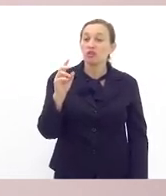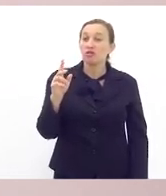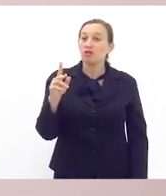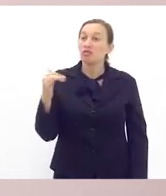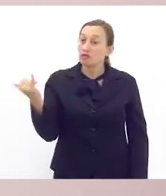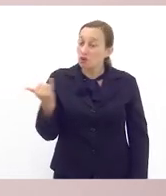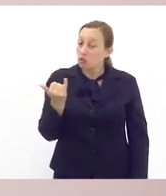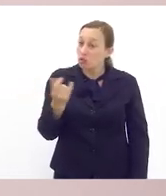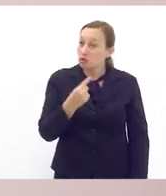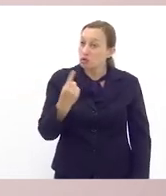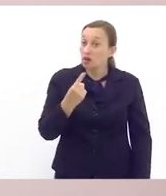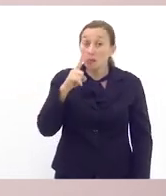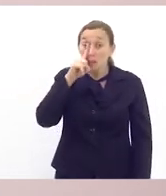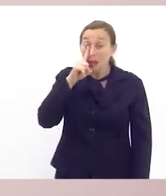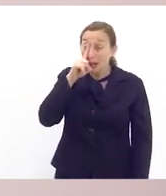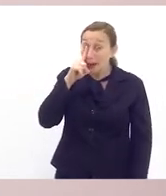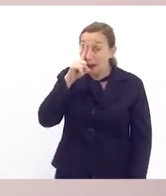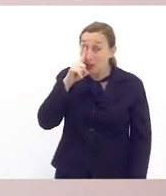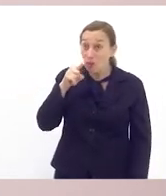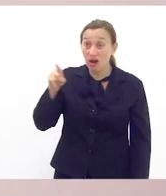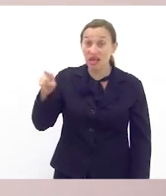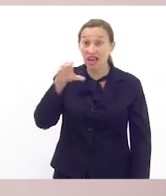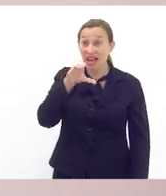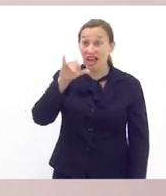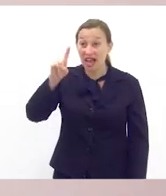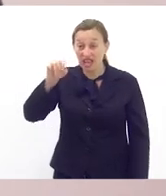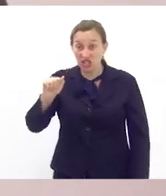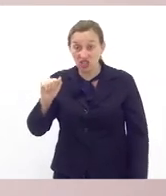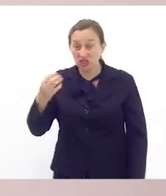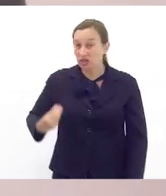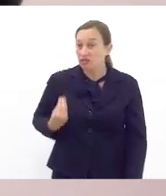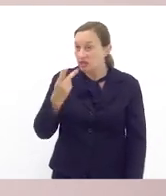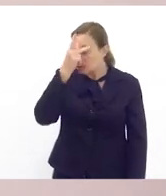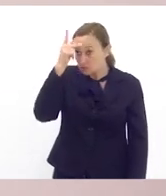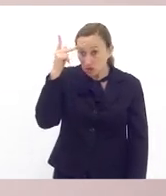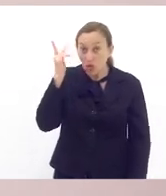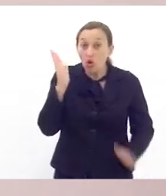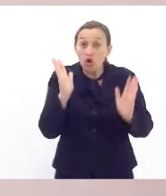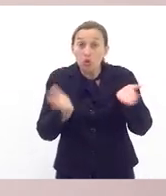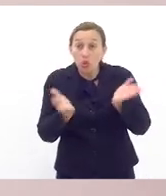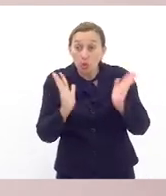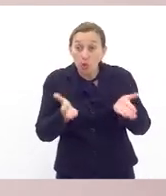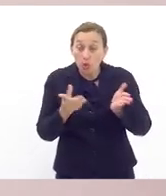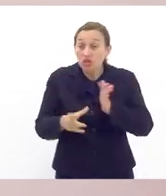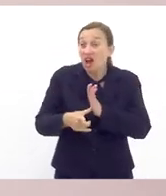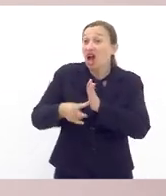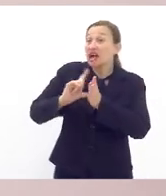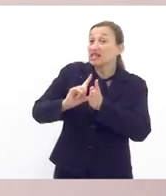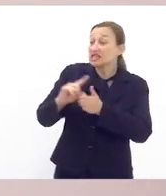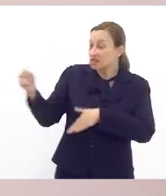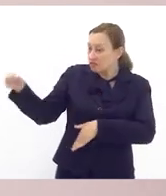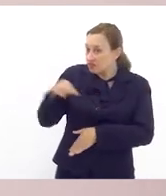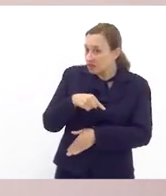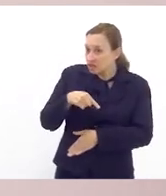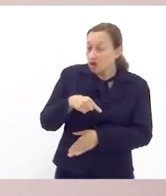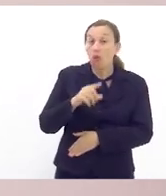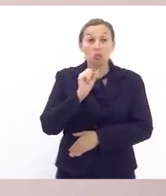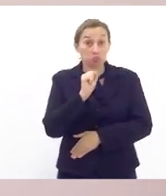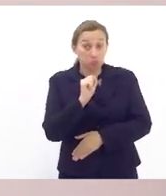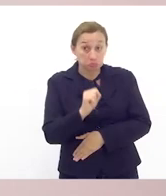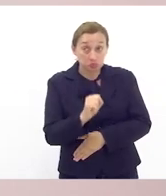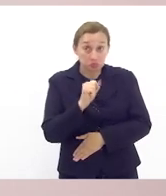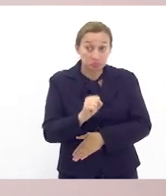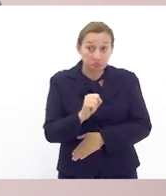a gente que aquela caixa é um perigo eminente a vida das pessoas e hoje antes de vir para cá eu pude